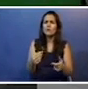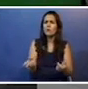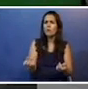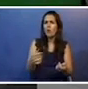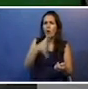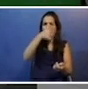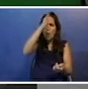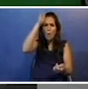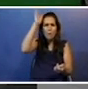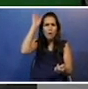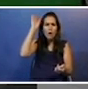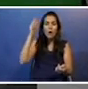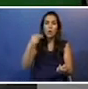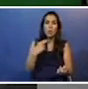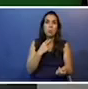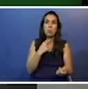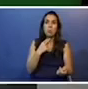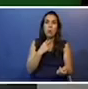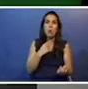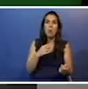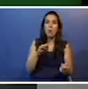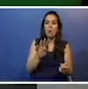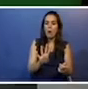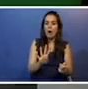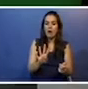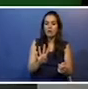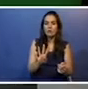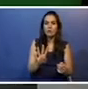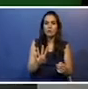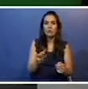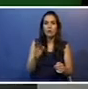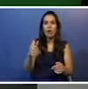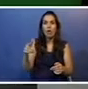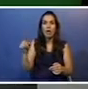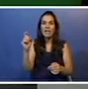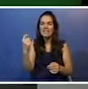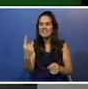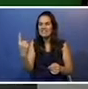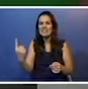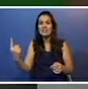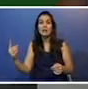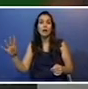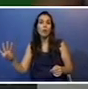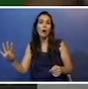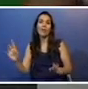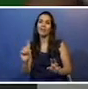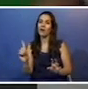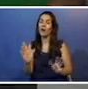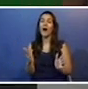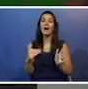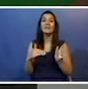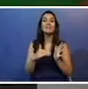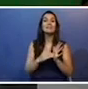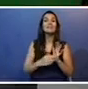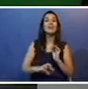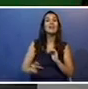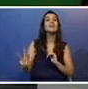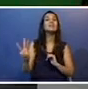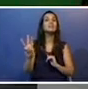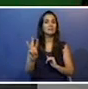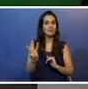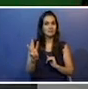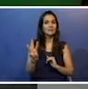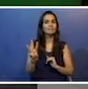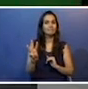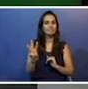eu não posso colocar o número 4 com 4 palitinhos, 4i, tá? Porque elas podem ser